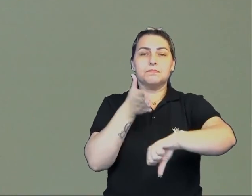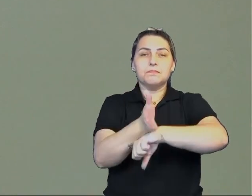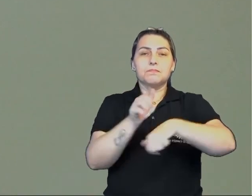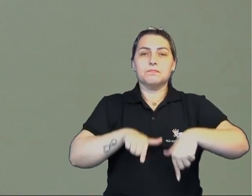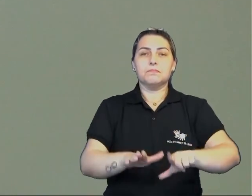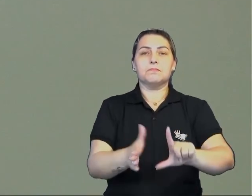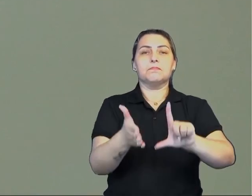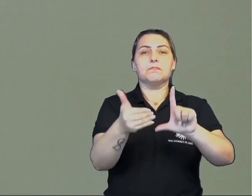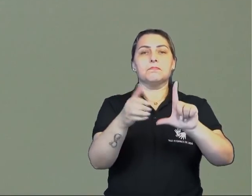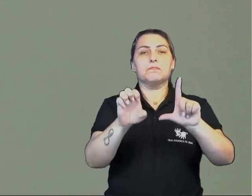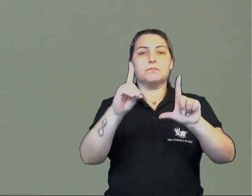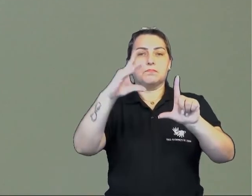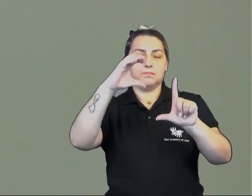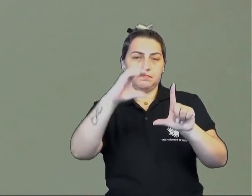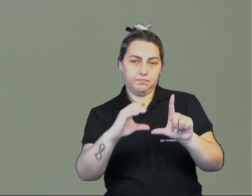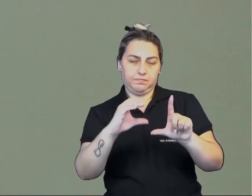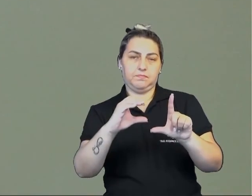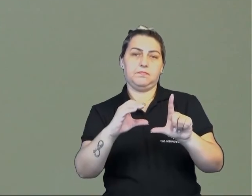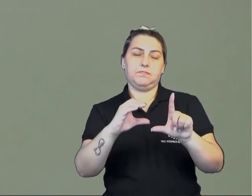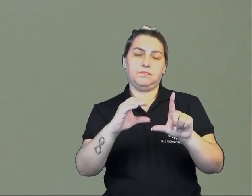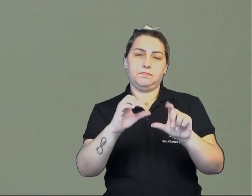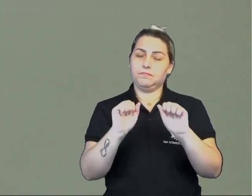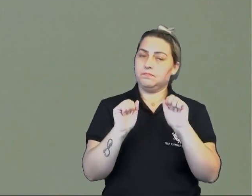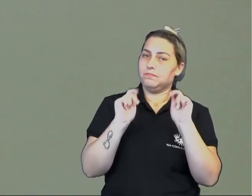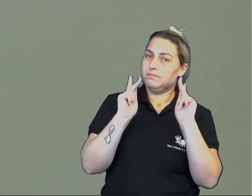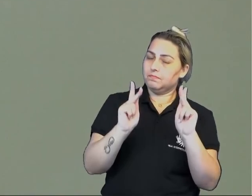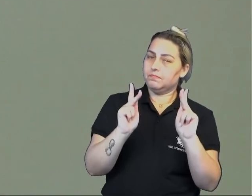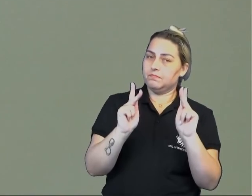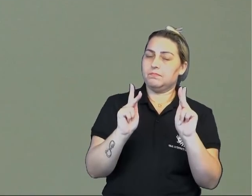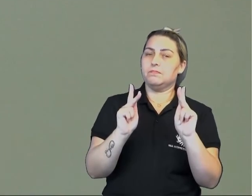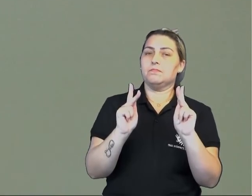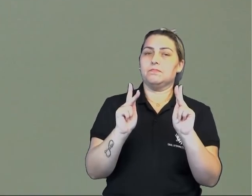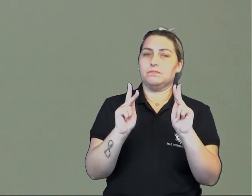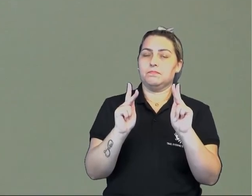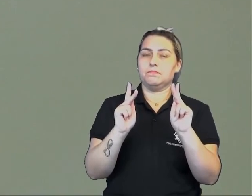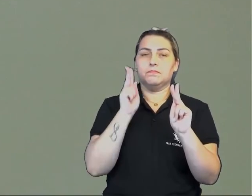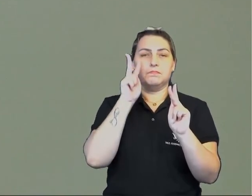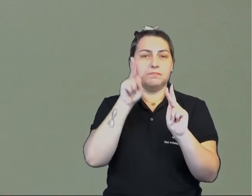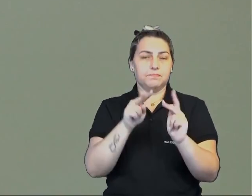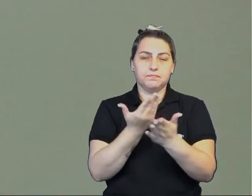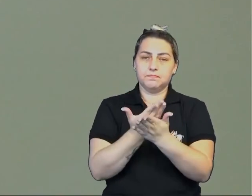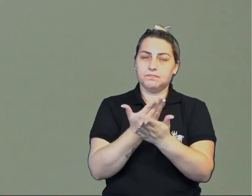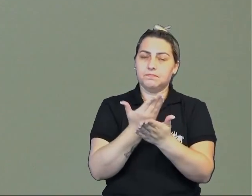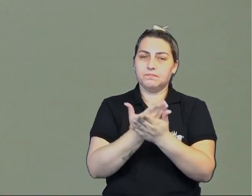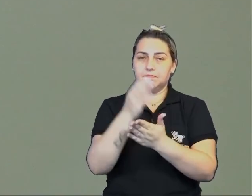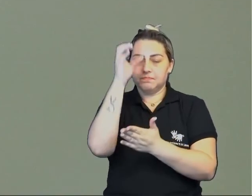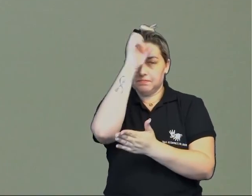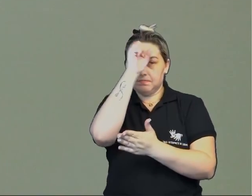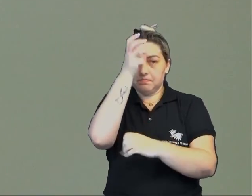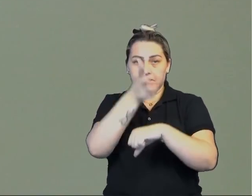a plataforma Eduque, ok? Para estar acompanhando nossas aulas, os